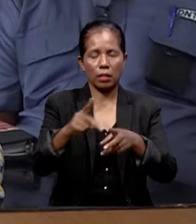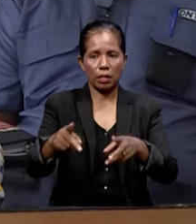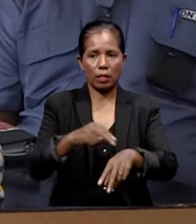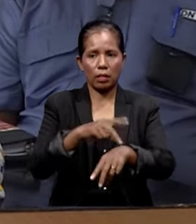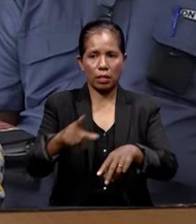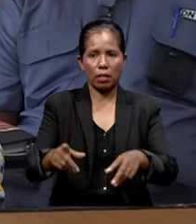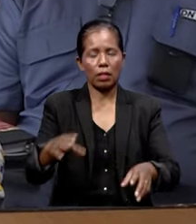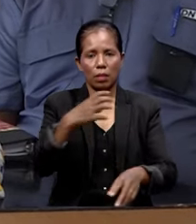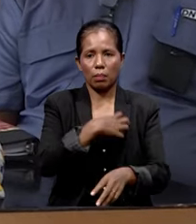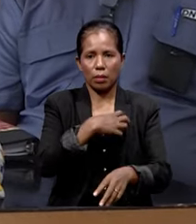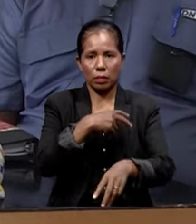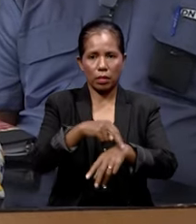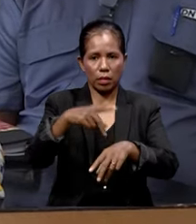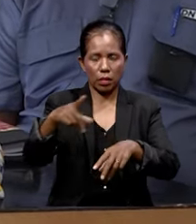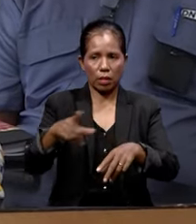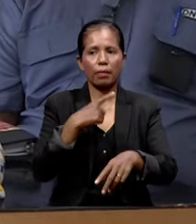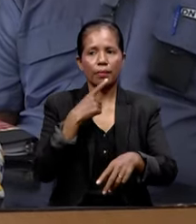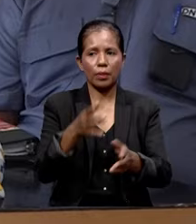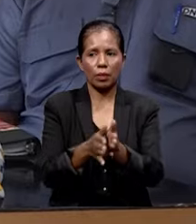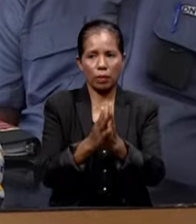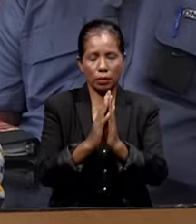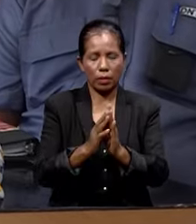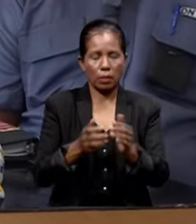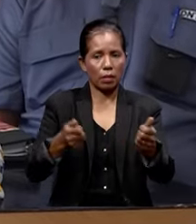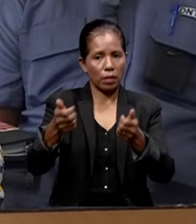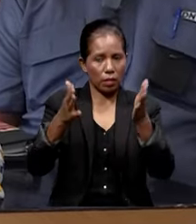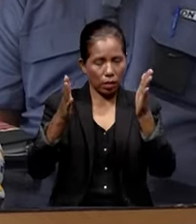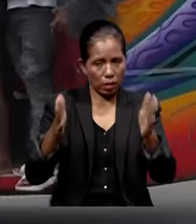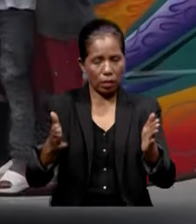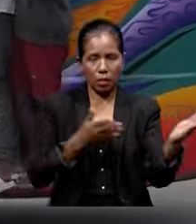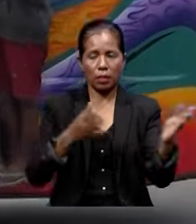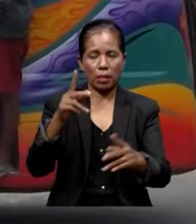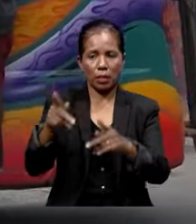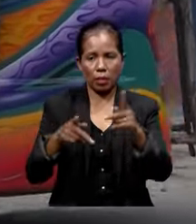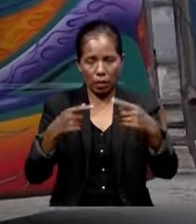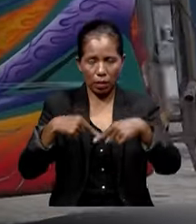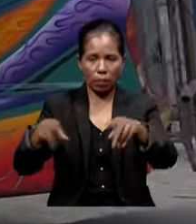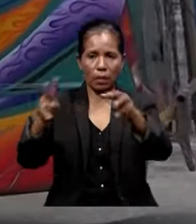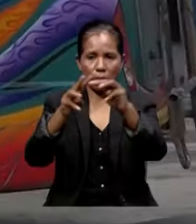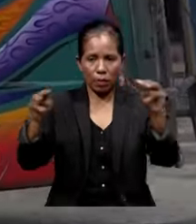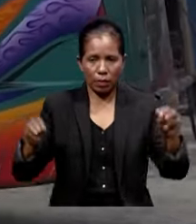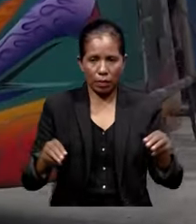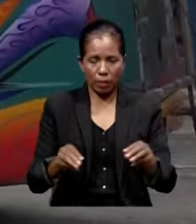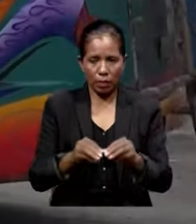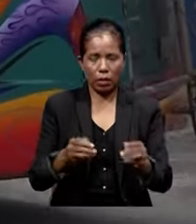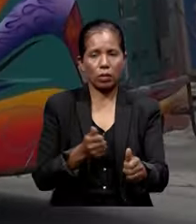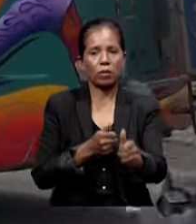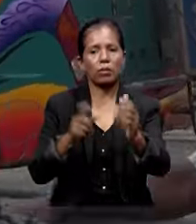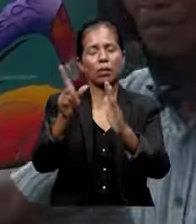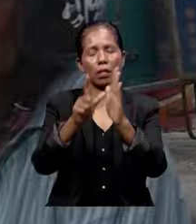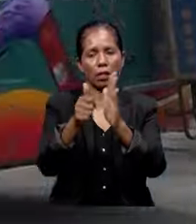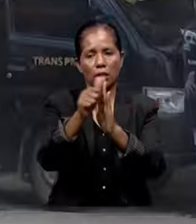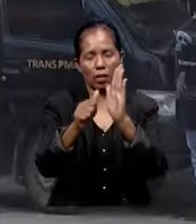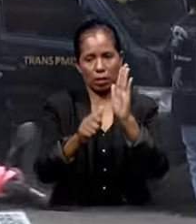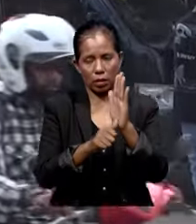Terrestre, no Polícia Nacional Trânsito, usi ba motorista Sira nebe tula passageiro ba município, atu cumpri lei artigo